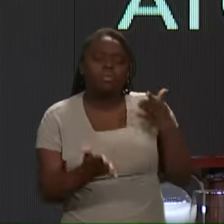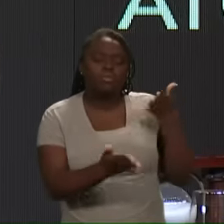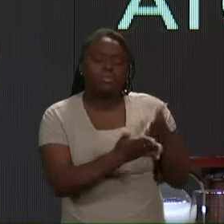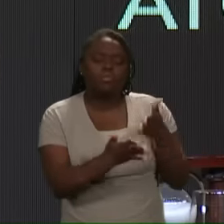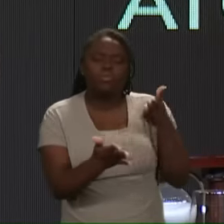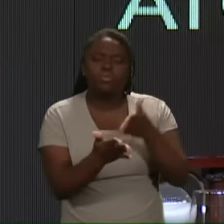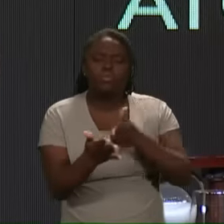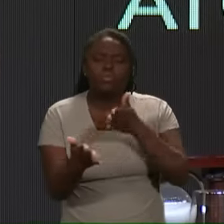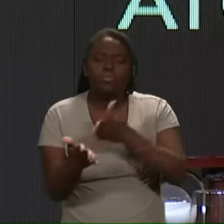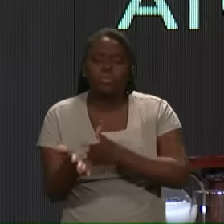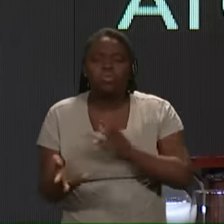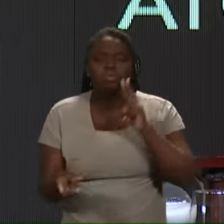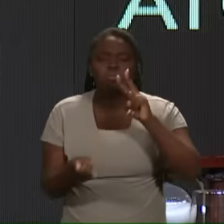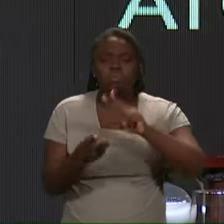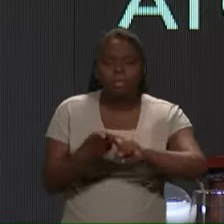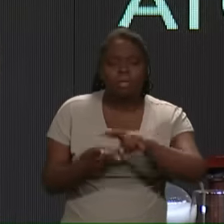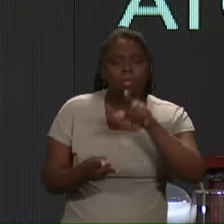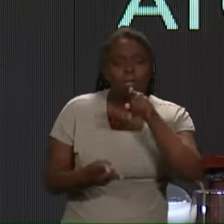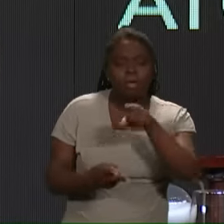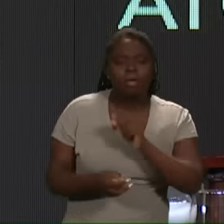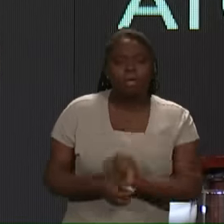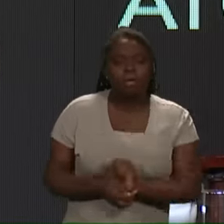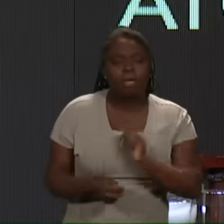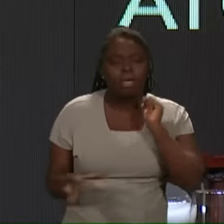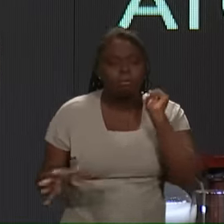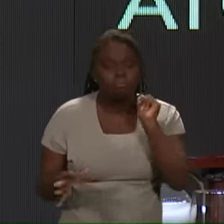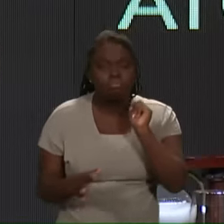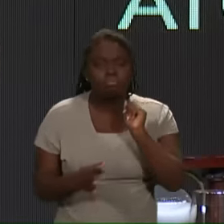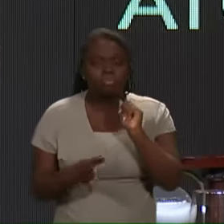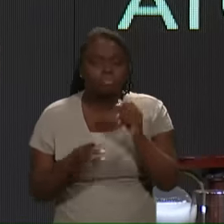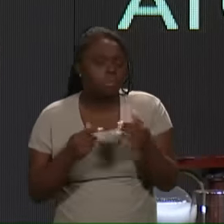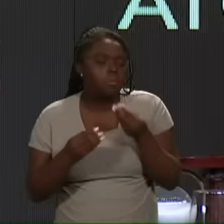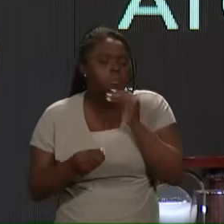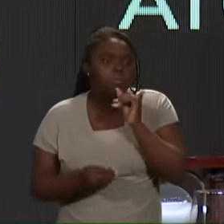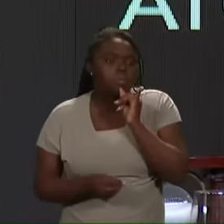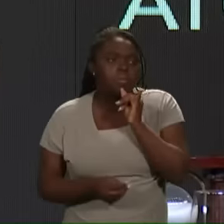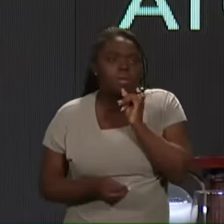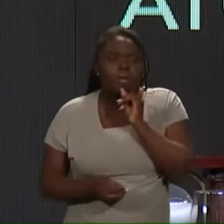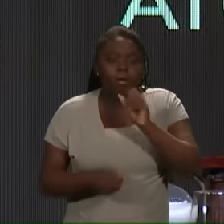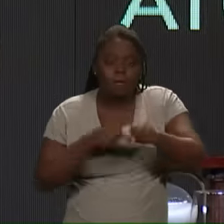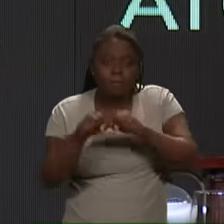que segura você, que amarra você.